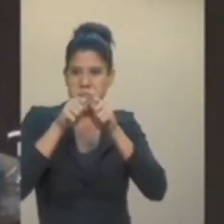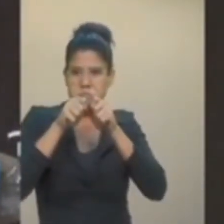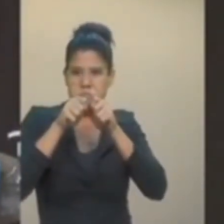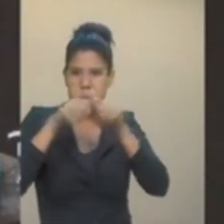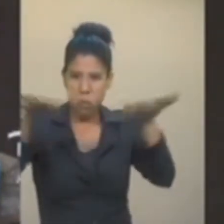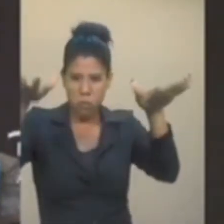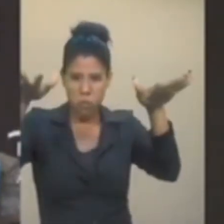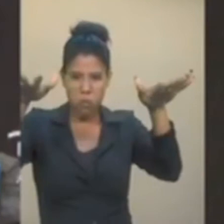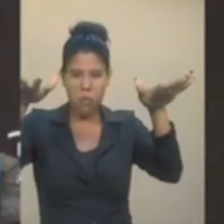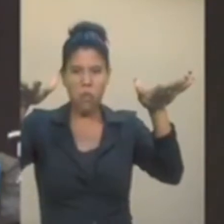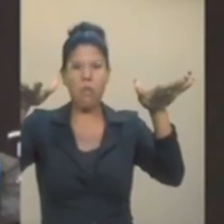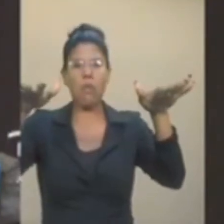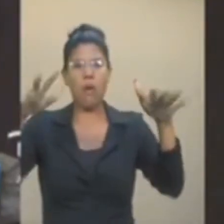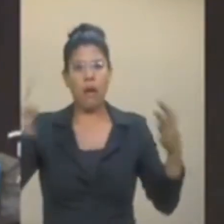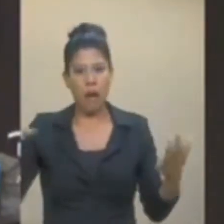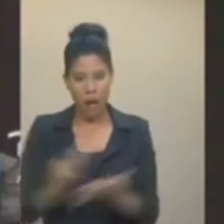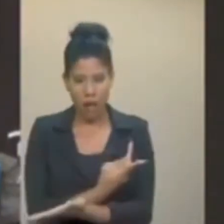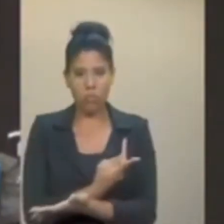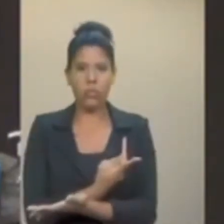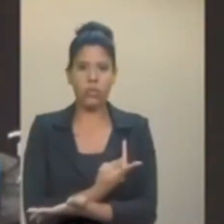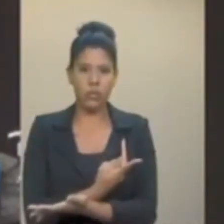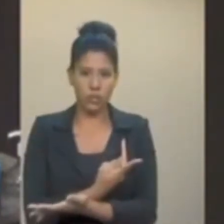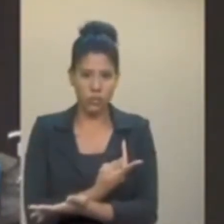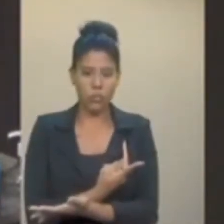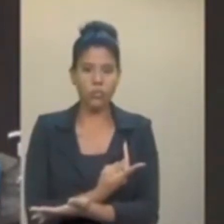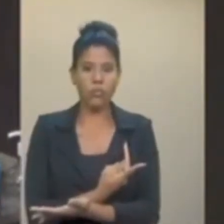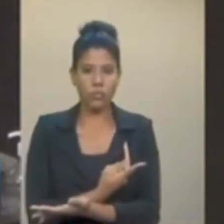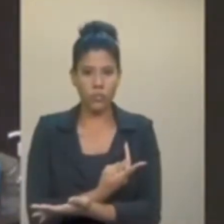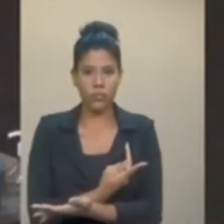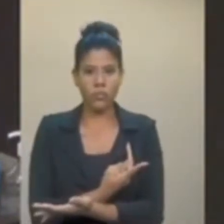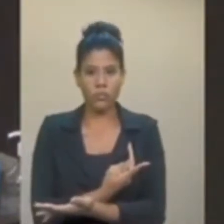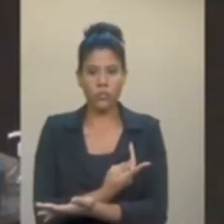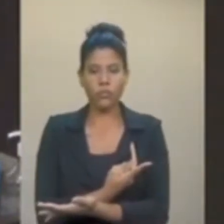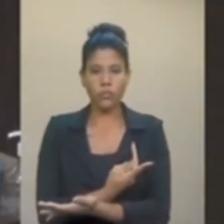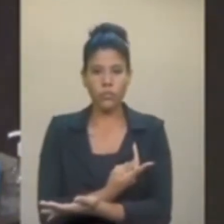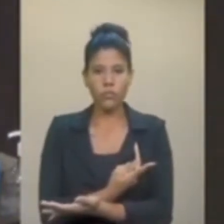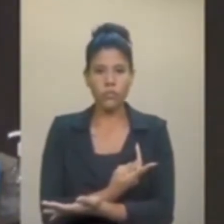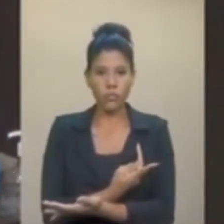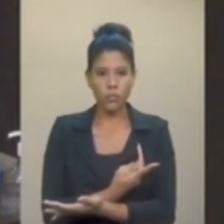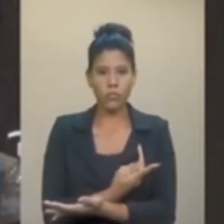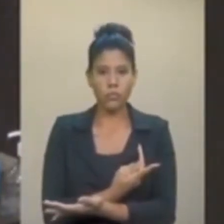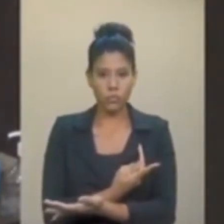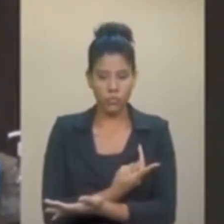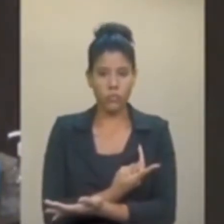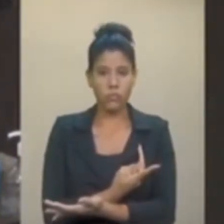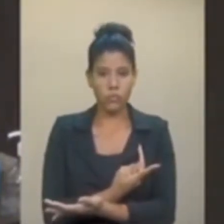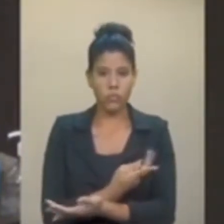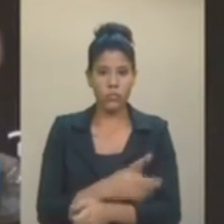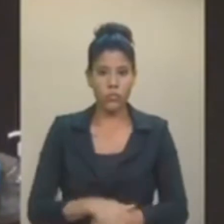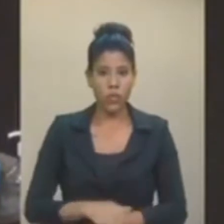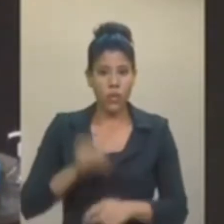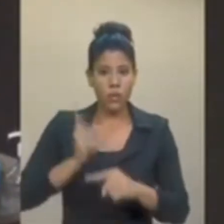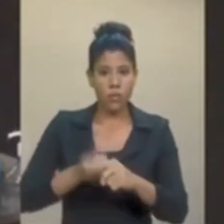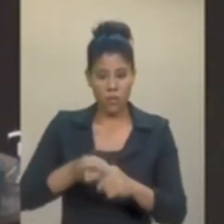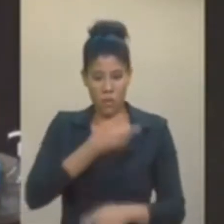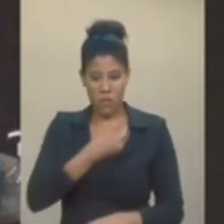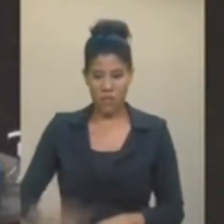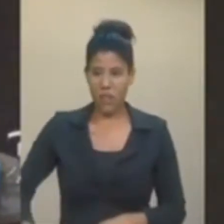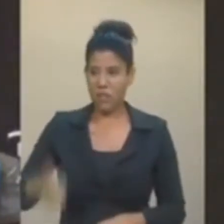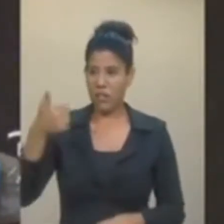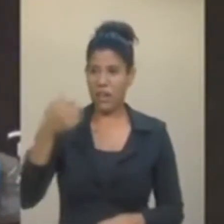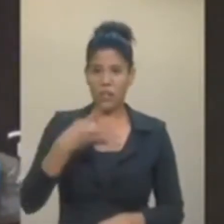incompetente, ineficiente e equivocada do governo ao recusar por 14 vezes a